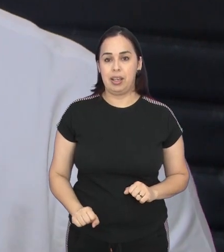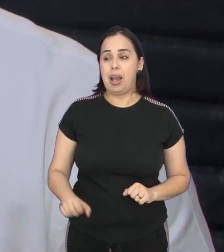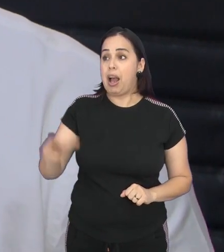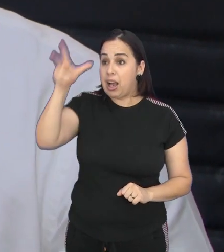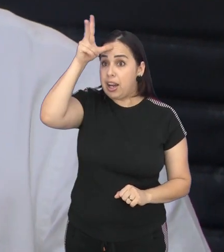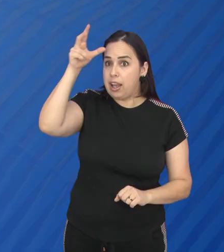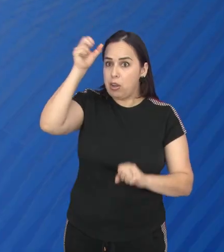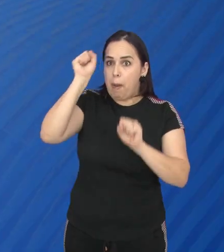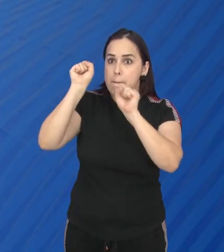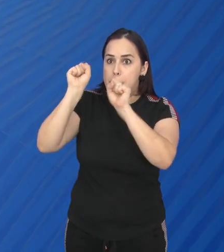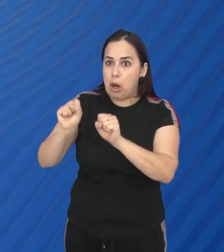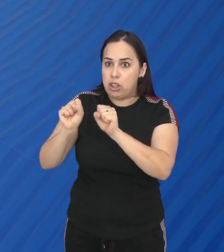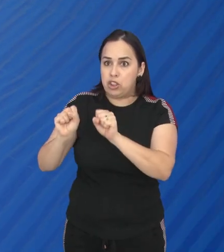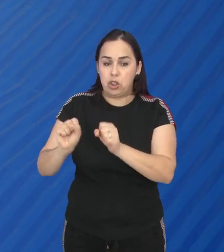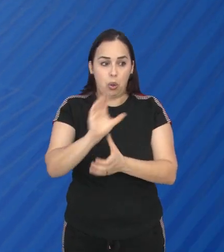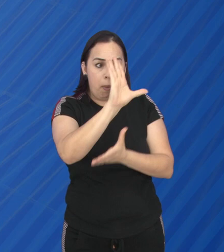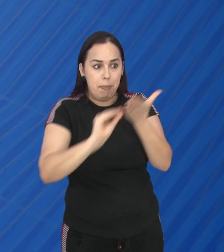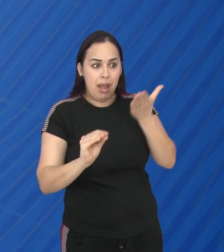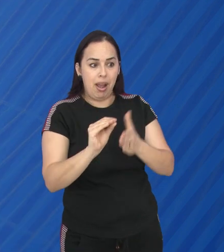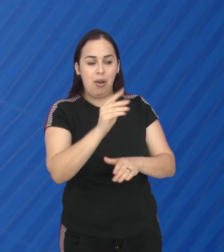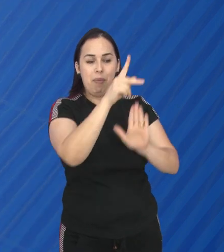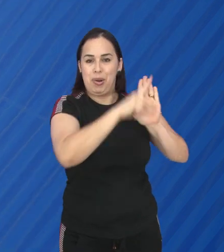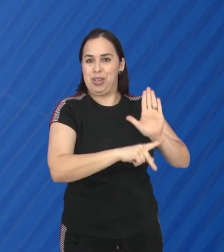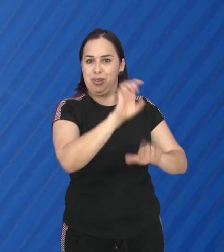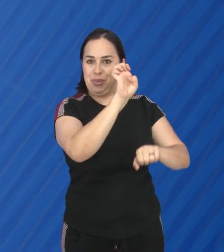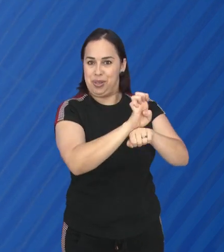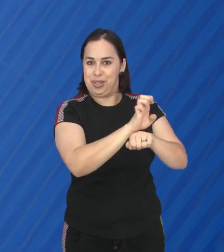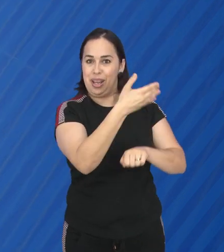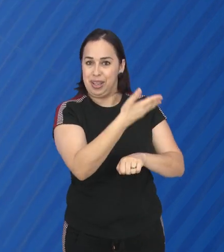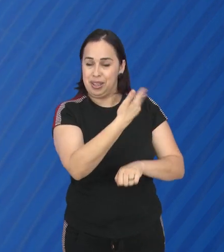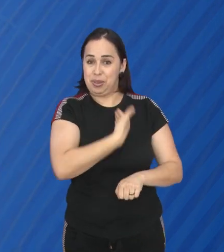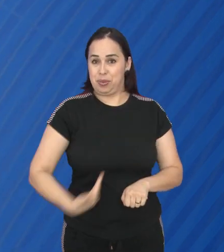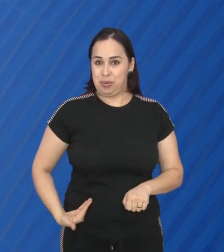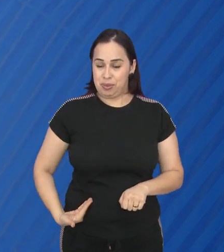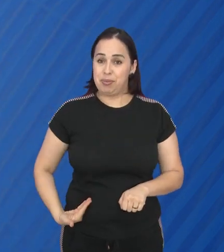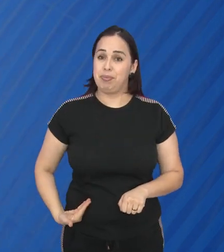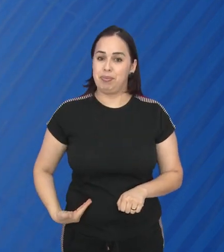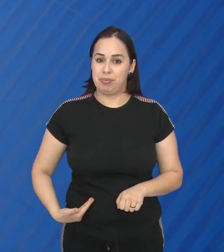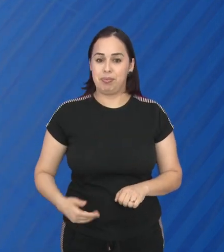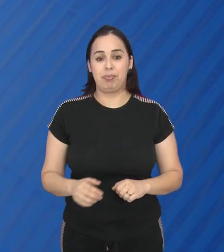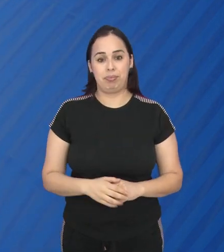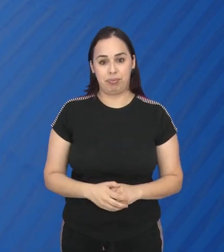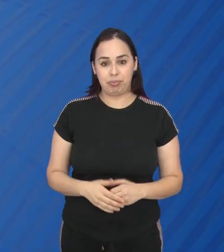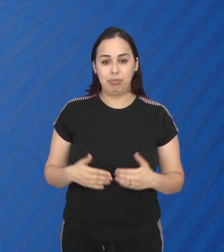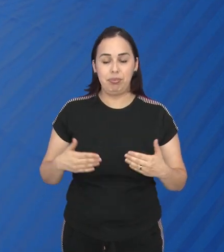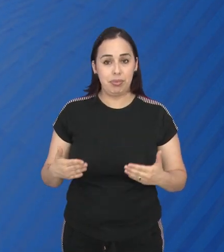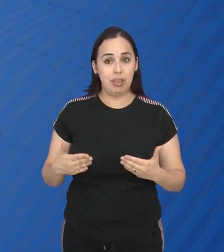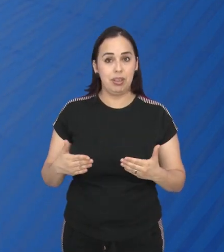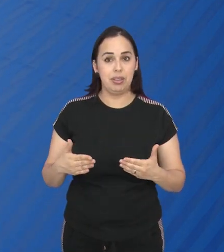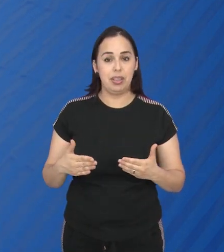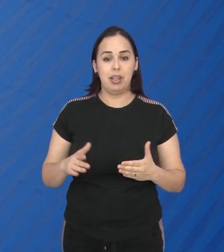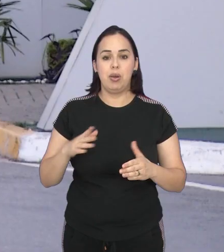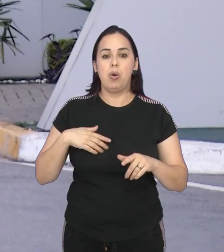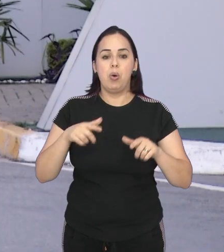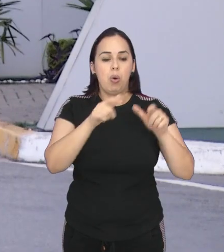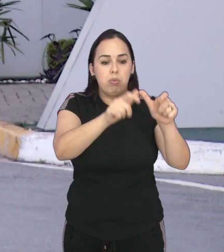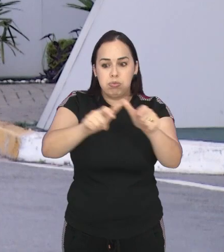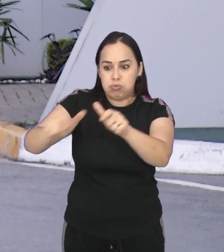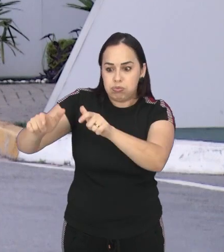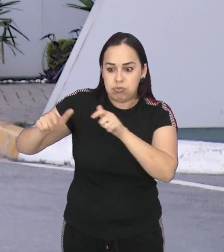Marcão da academia que autoriza o município aderir o programa Academia da saúde no governo federal